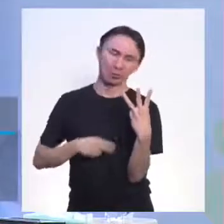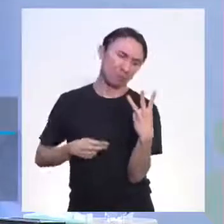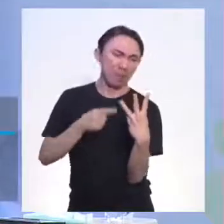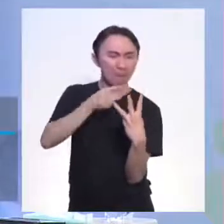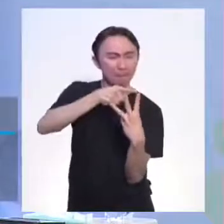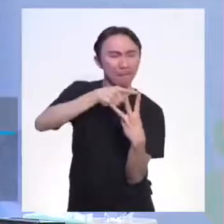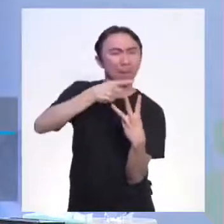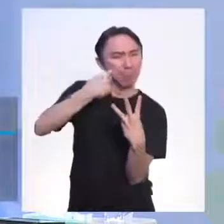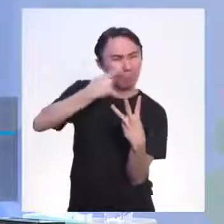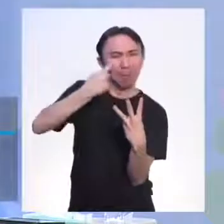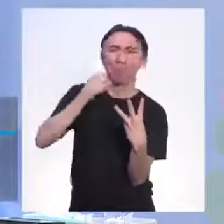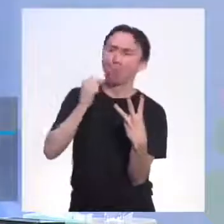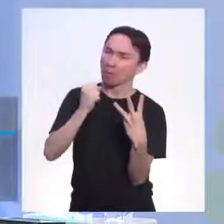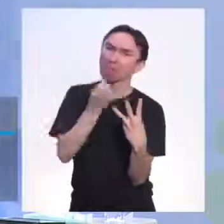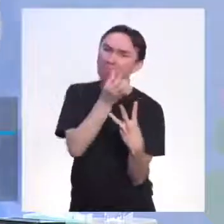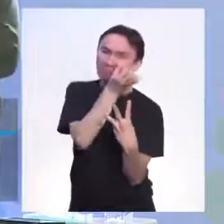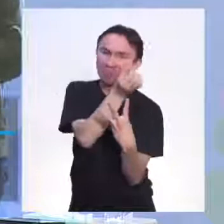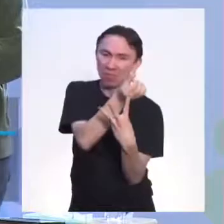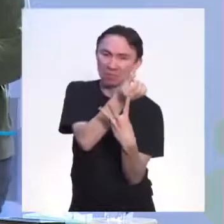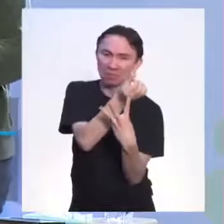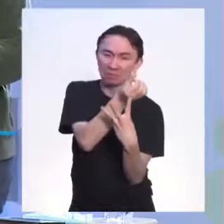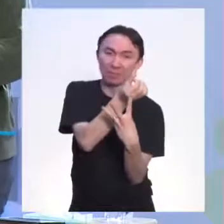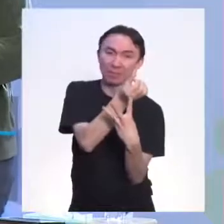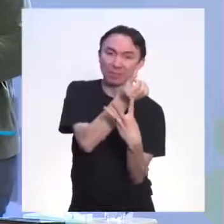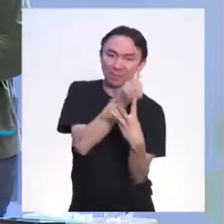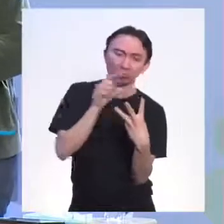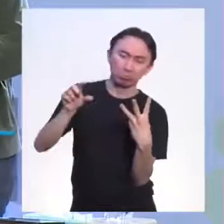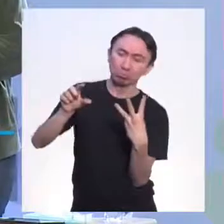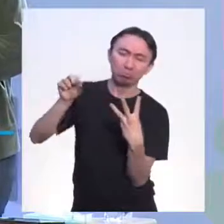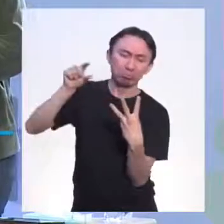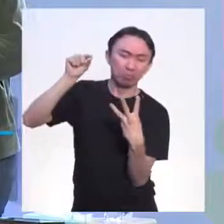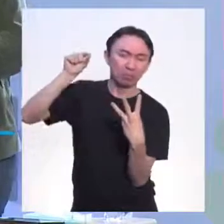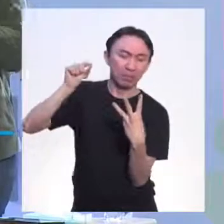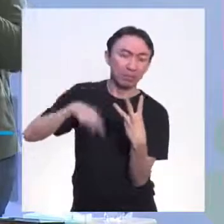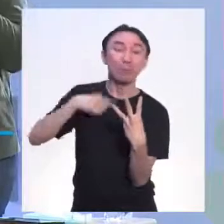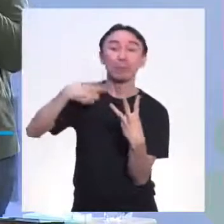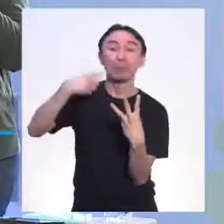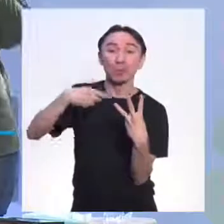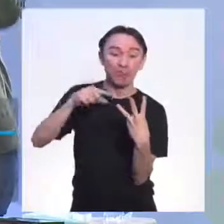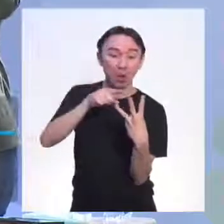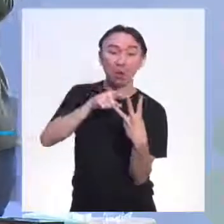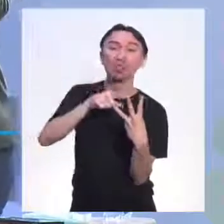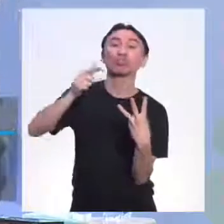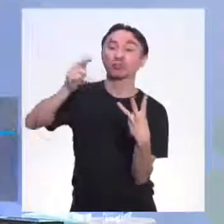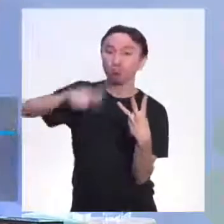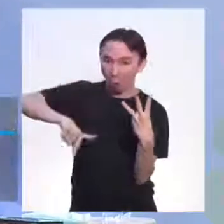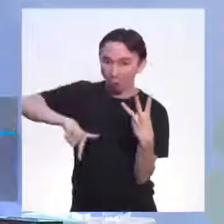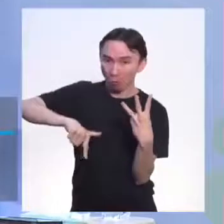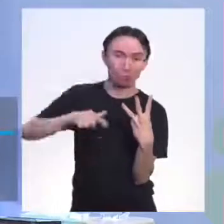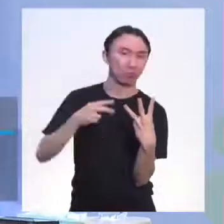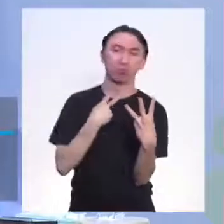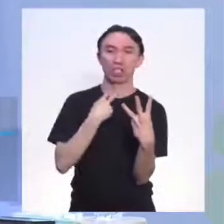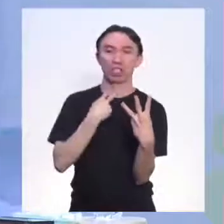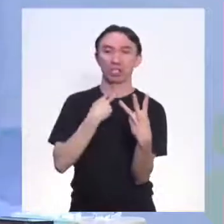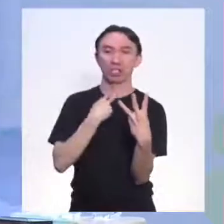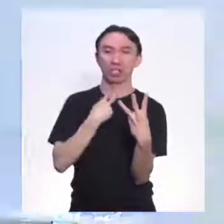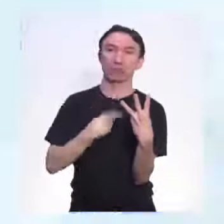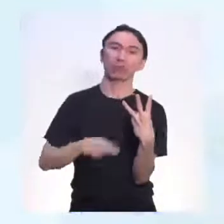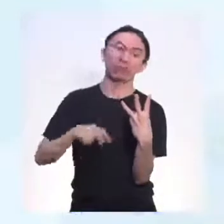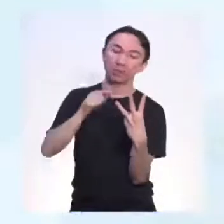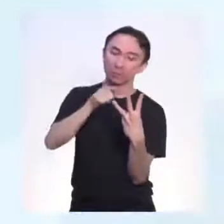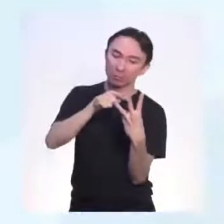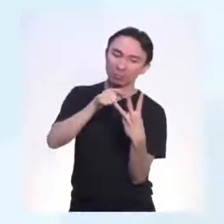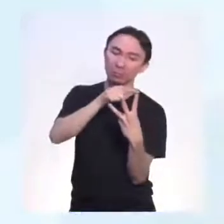dos 6. Escolhi um deles, não posso repetir. Então, vão sobrar 5 para a